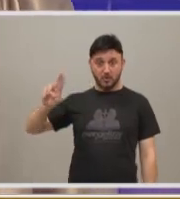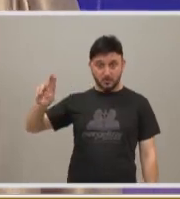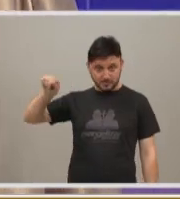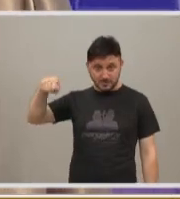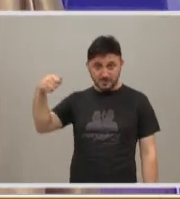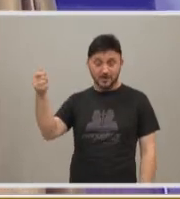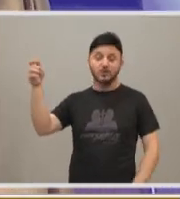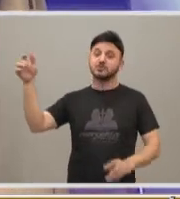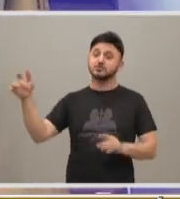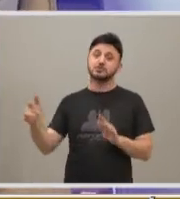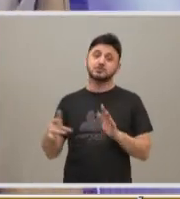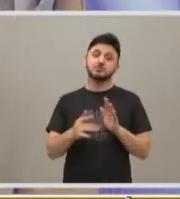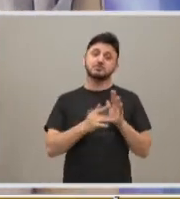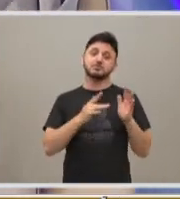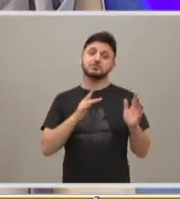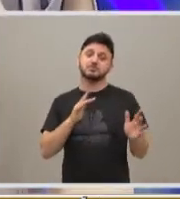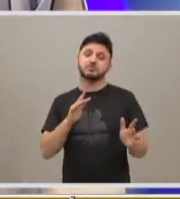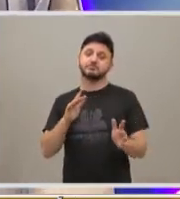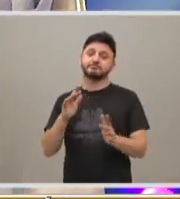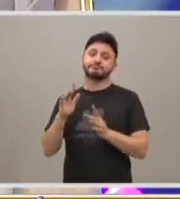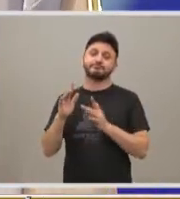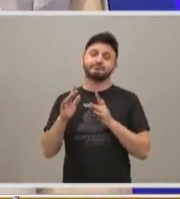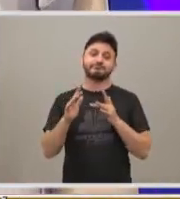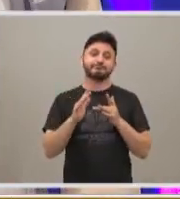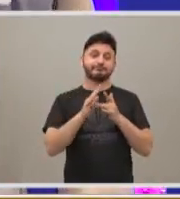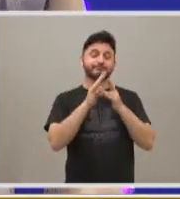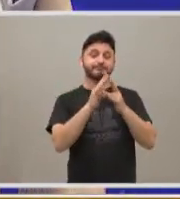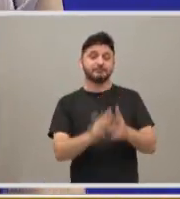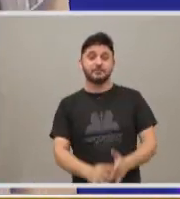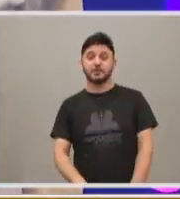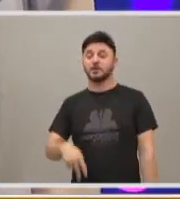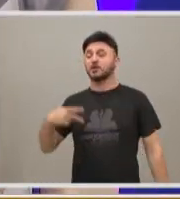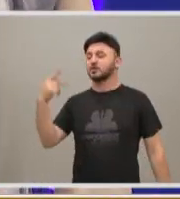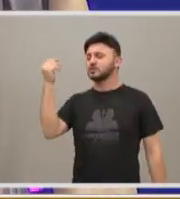era Jesus de Nazaré.